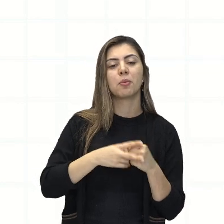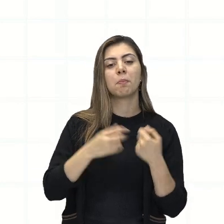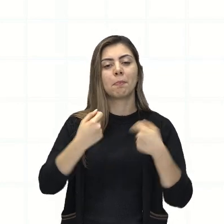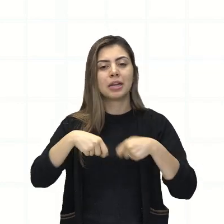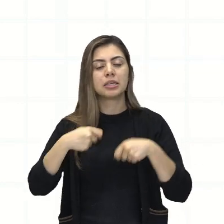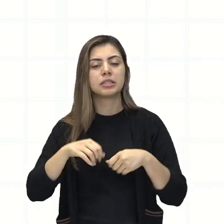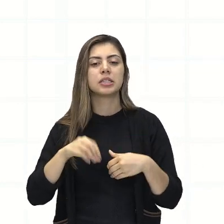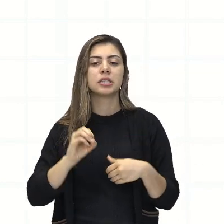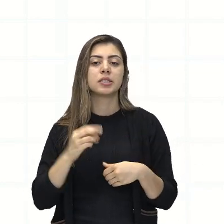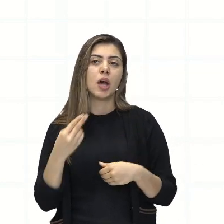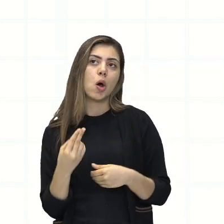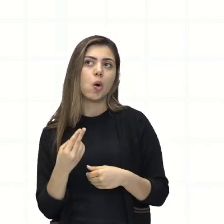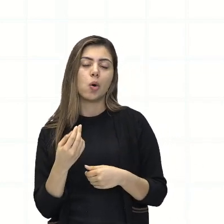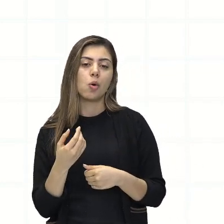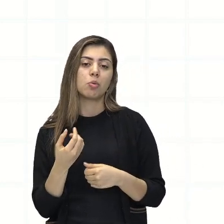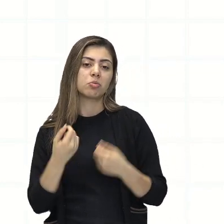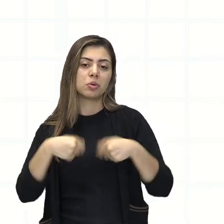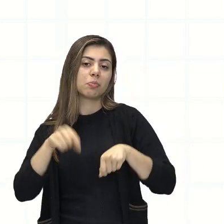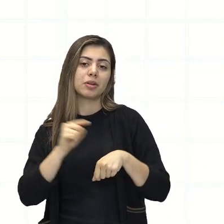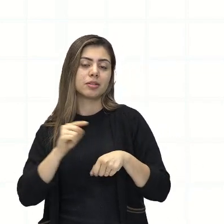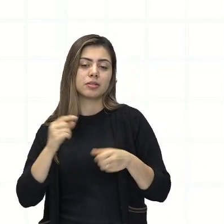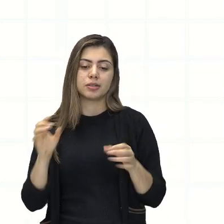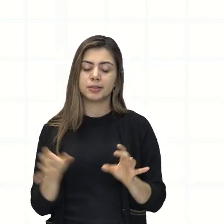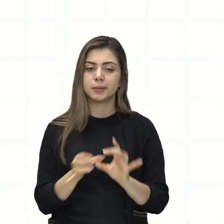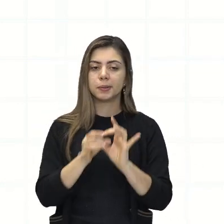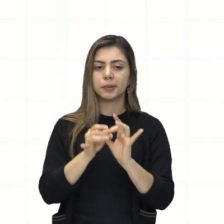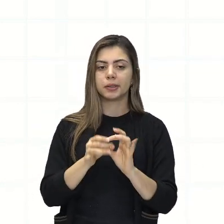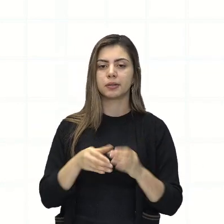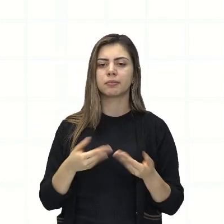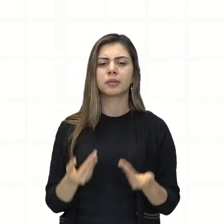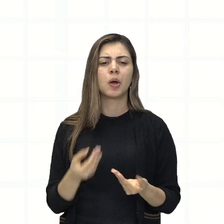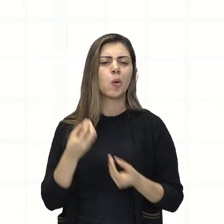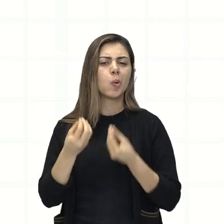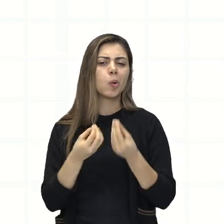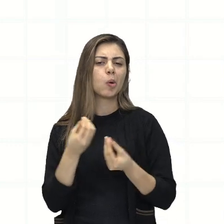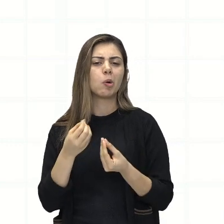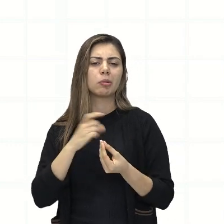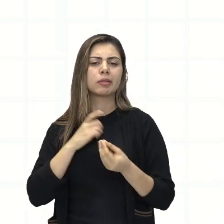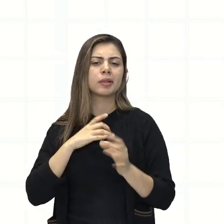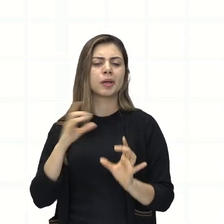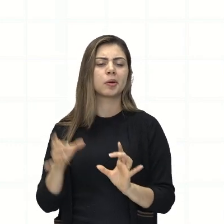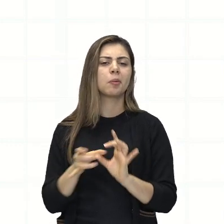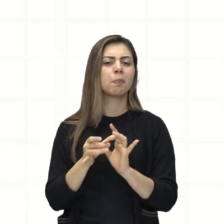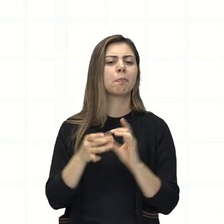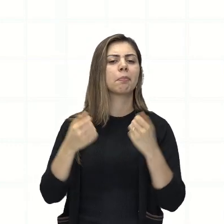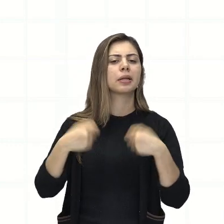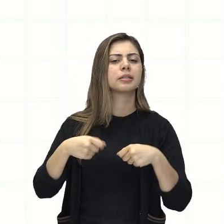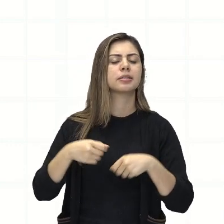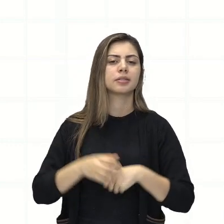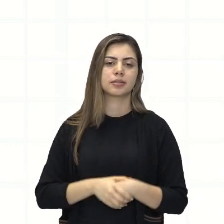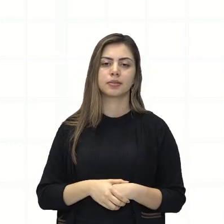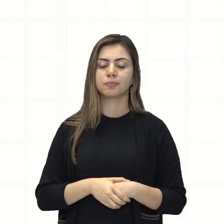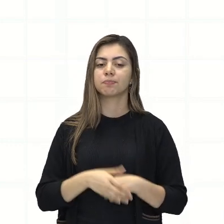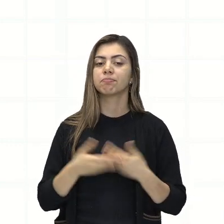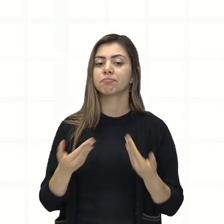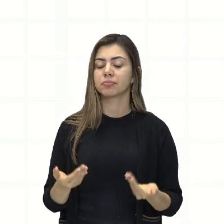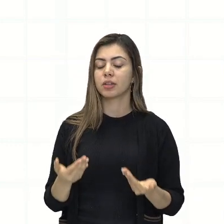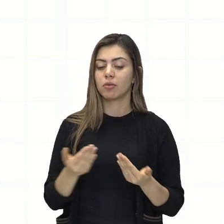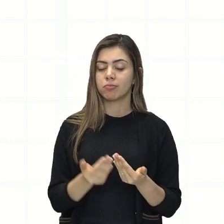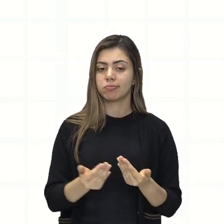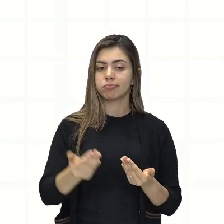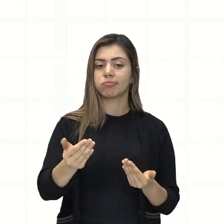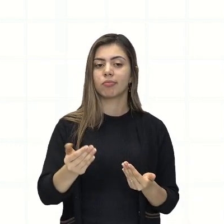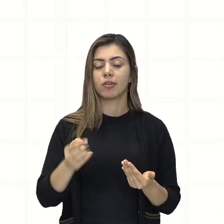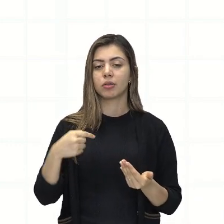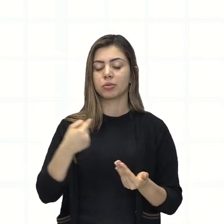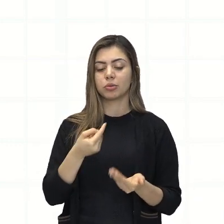não complemento. E qual tipo de complemento necessita? Então, a partir de agora,